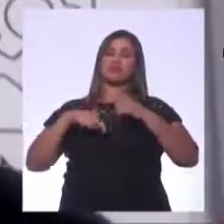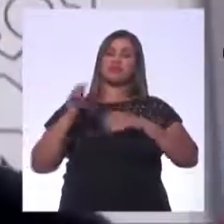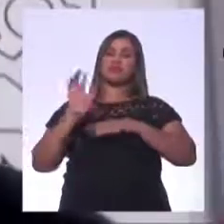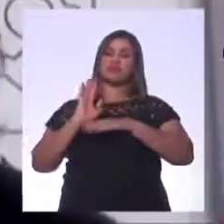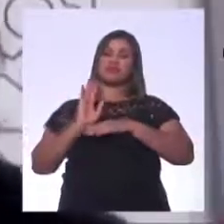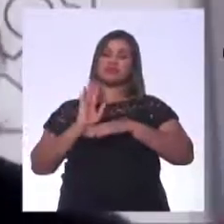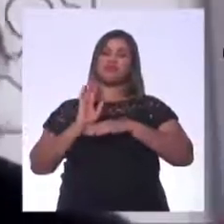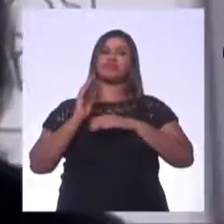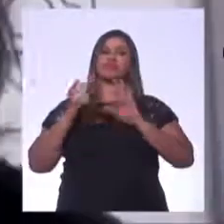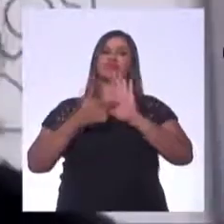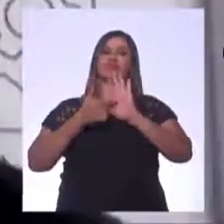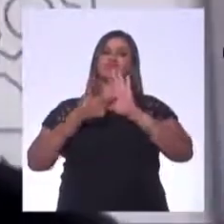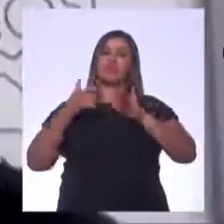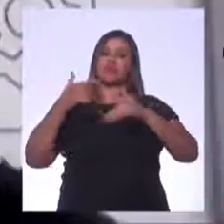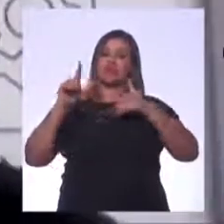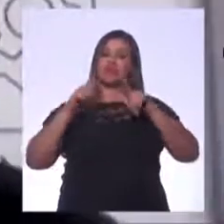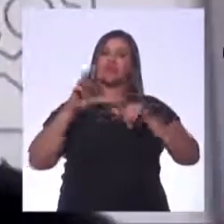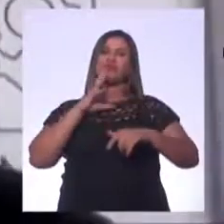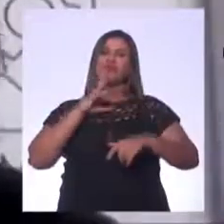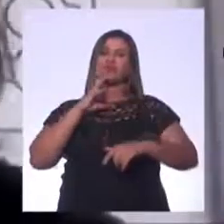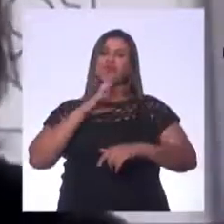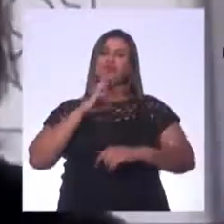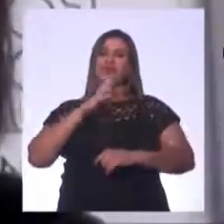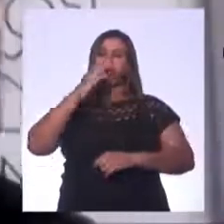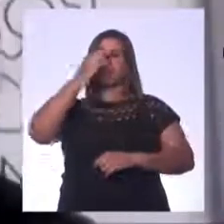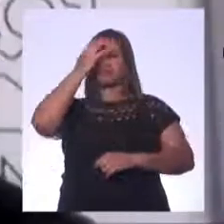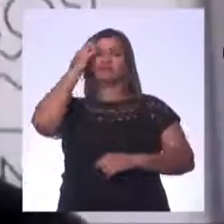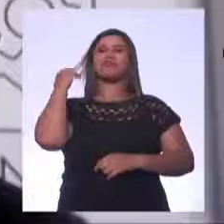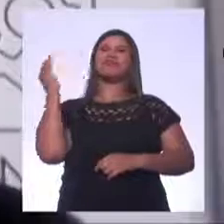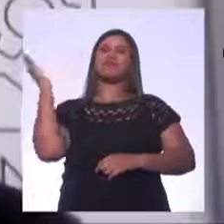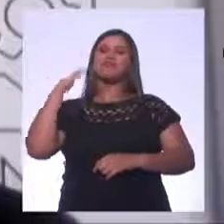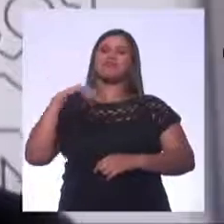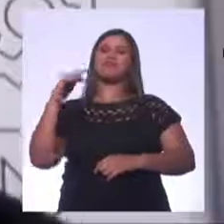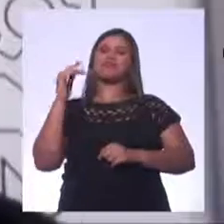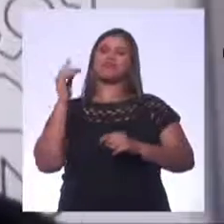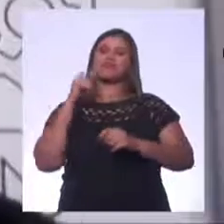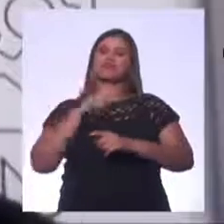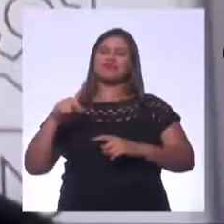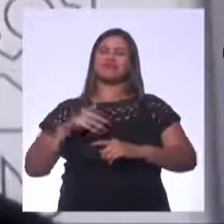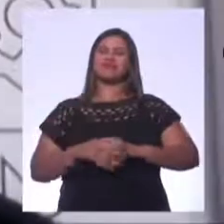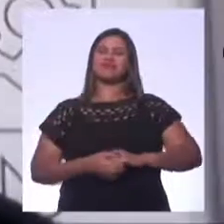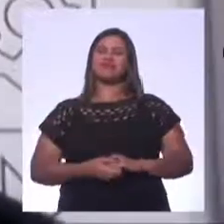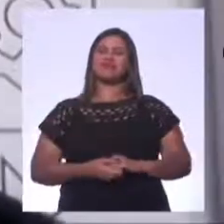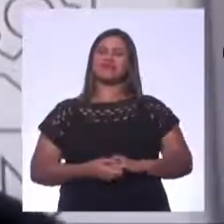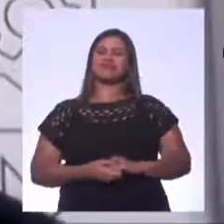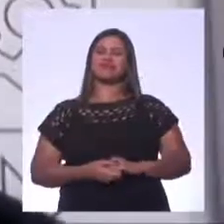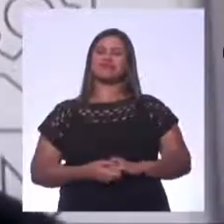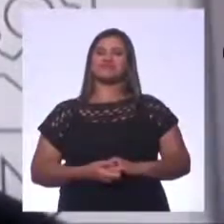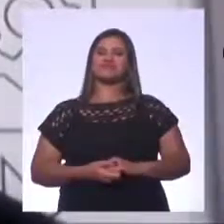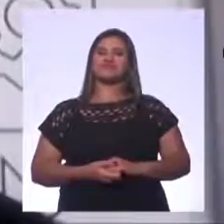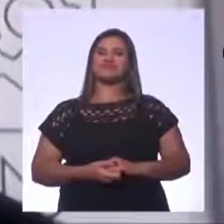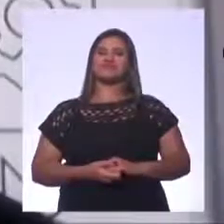mostrar mais algumas coisas interessantes para vocês, ok? Vamos lá, professor Paulo?